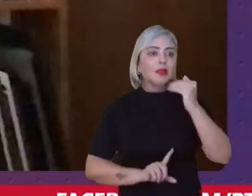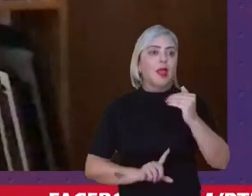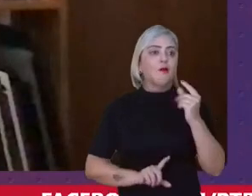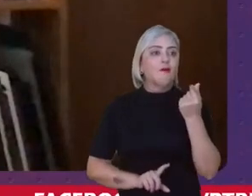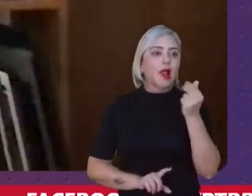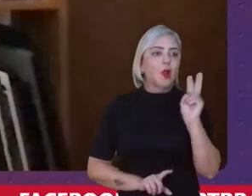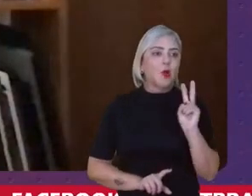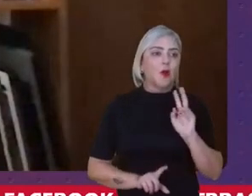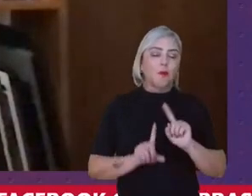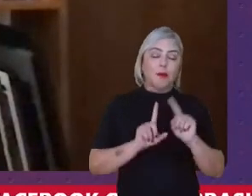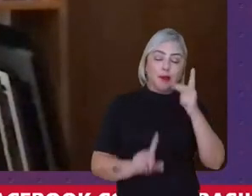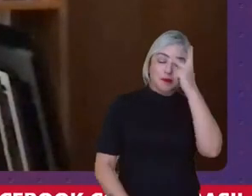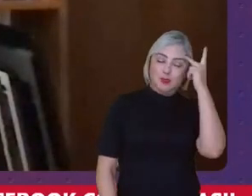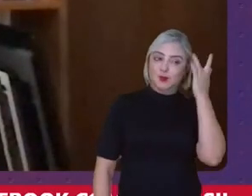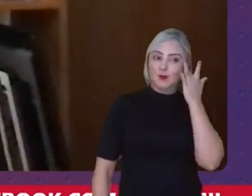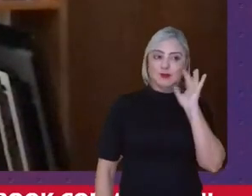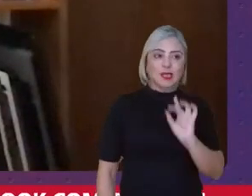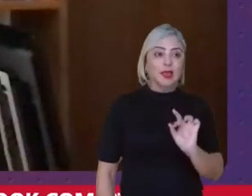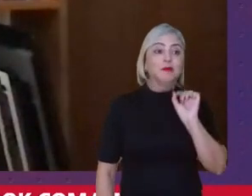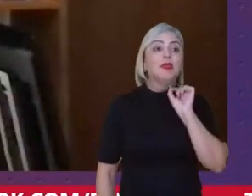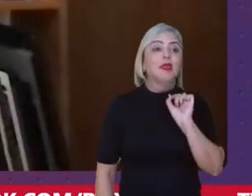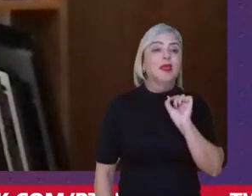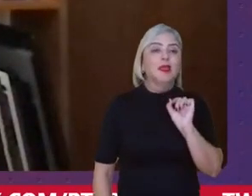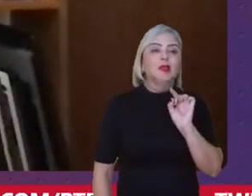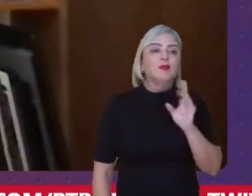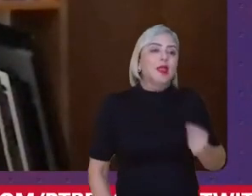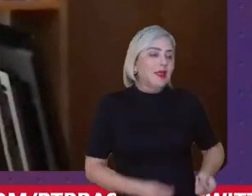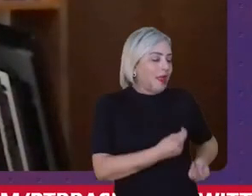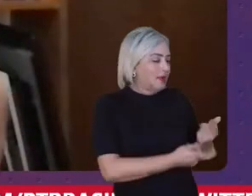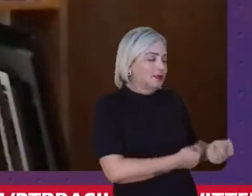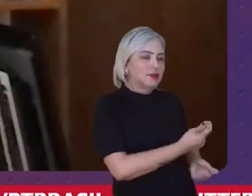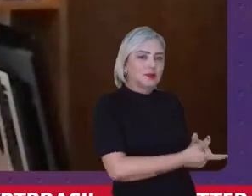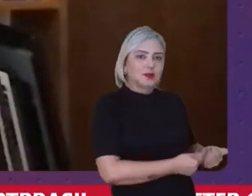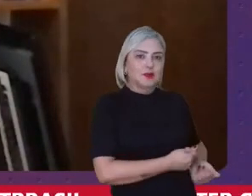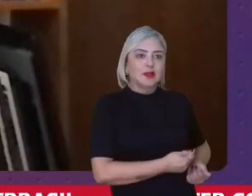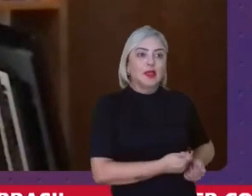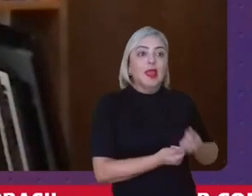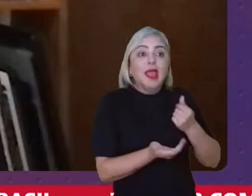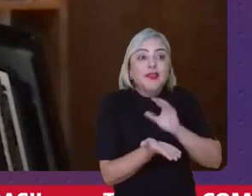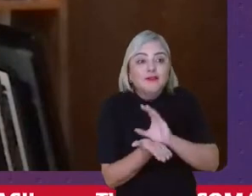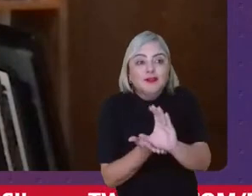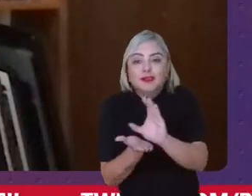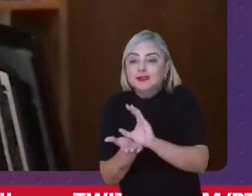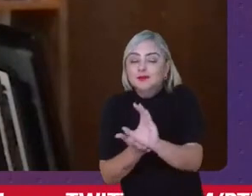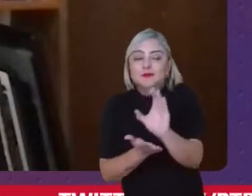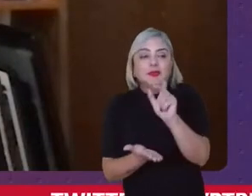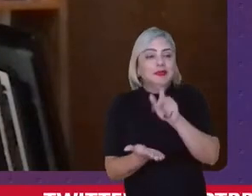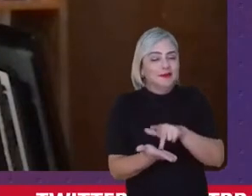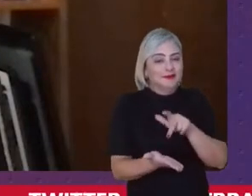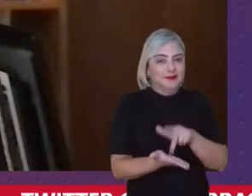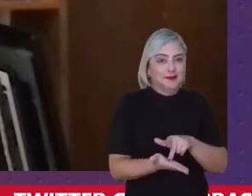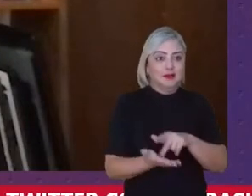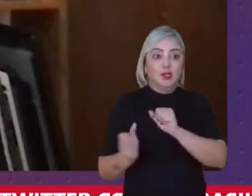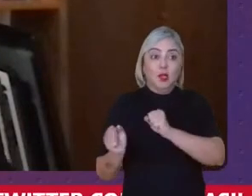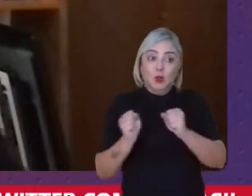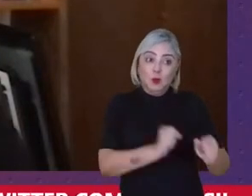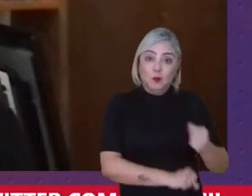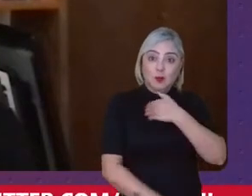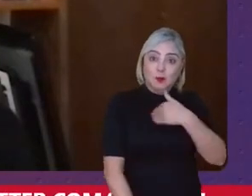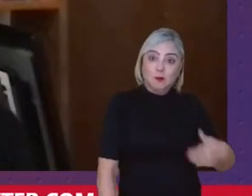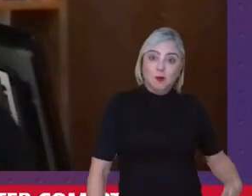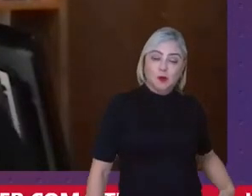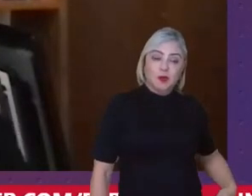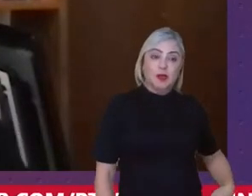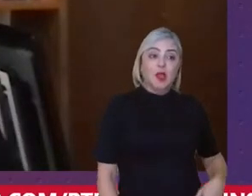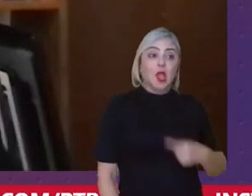as pessoas não sabem é que não é um gasto, é um investimento, na verdade, do poder público. Cada vez que a